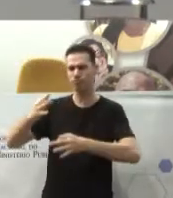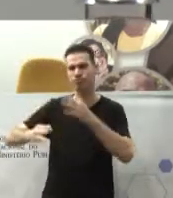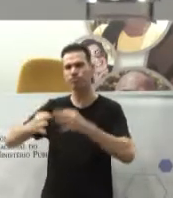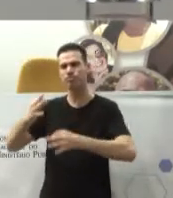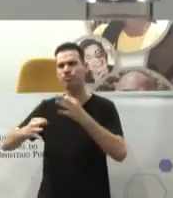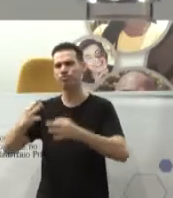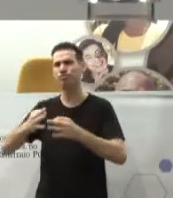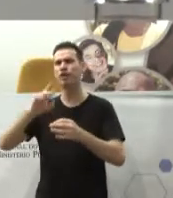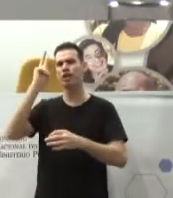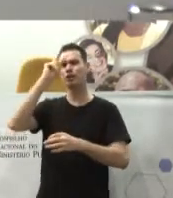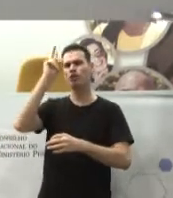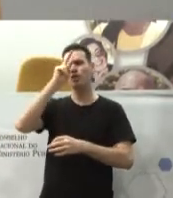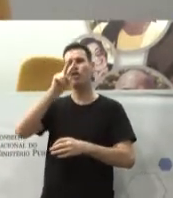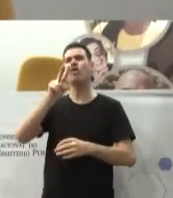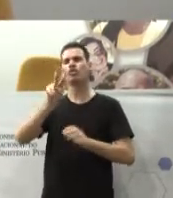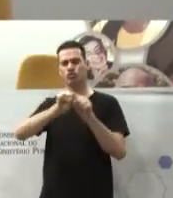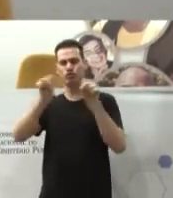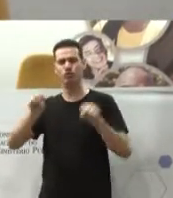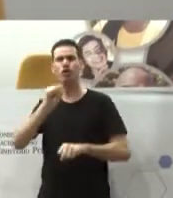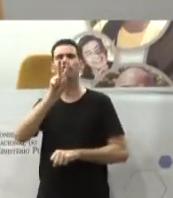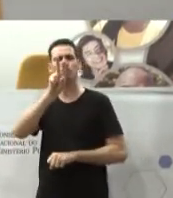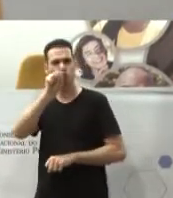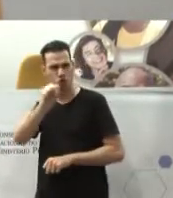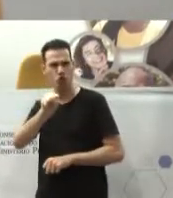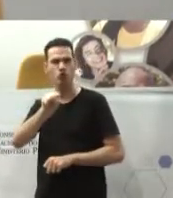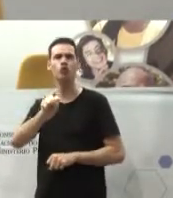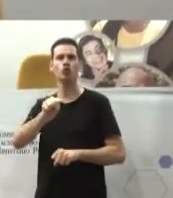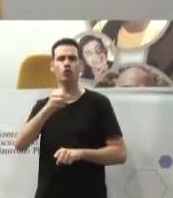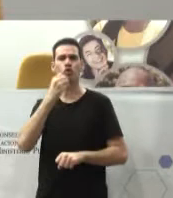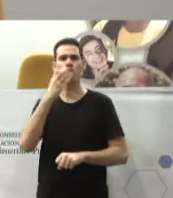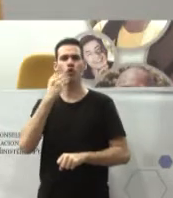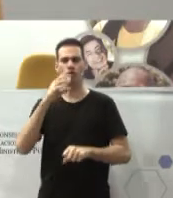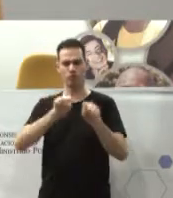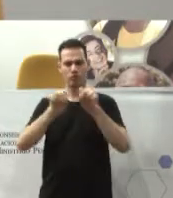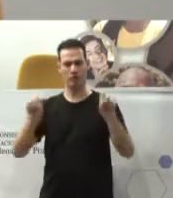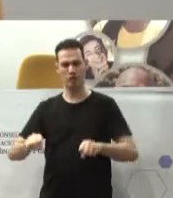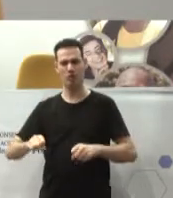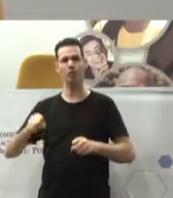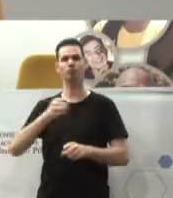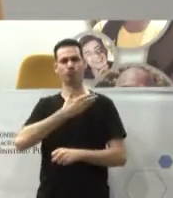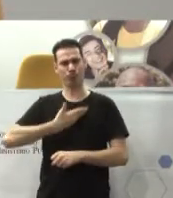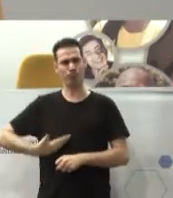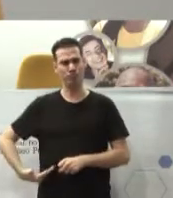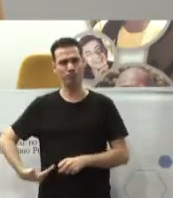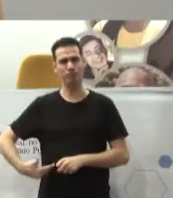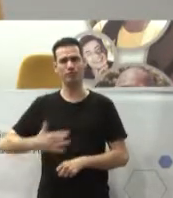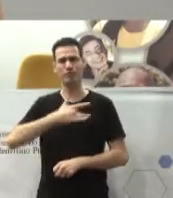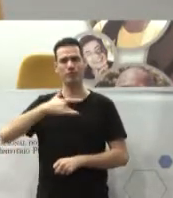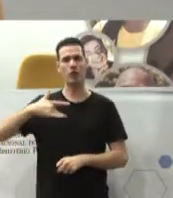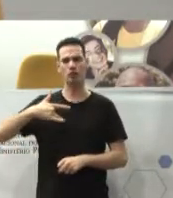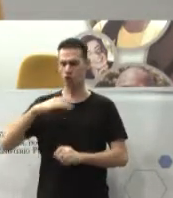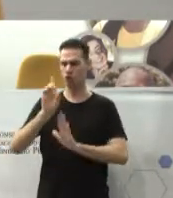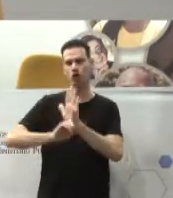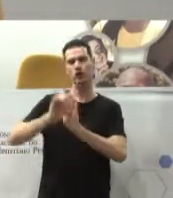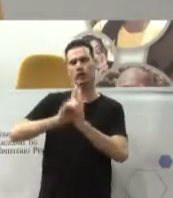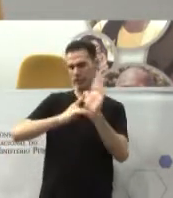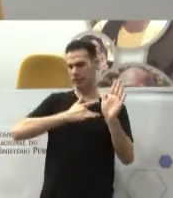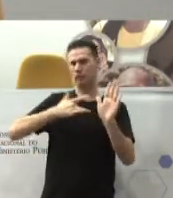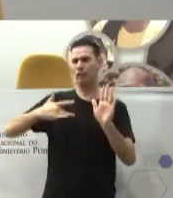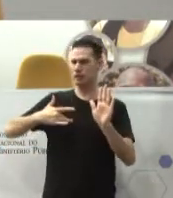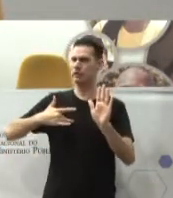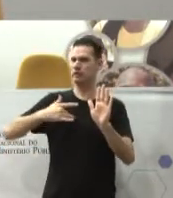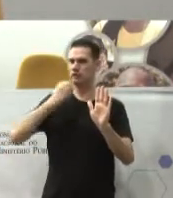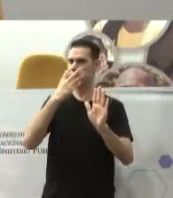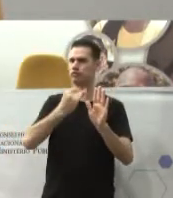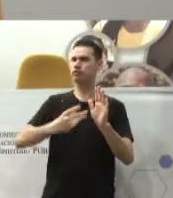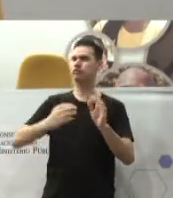da história do SUS no Brasil, certamente nós não tínhamos mais sistema público de saúde. O direito em saúde contribuiu fortemente para